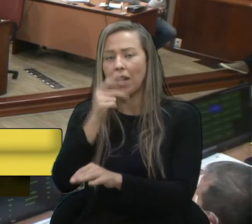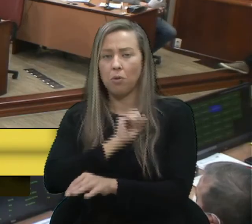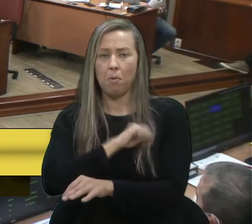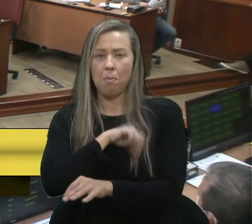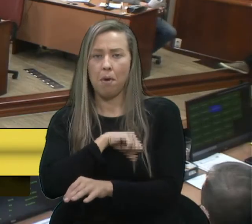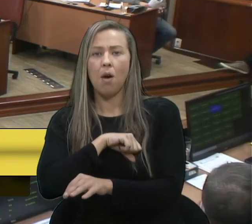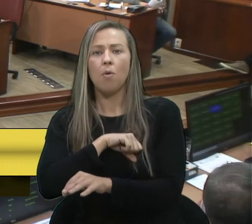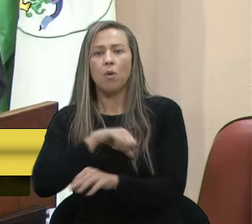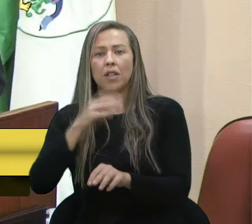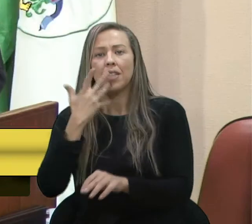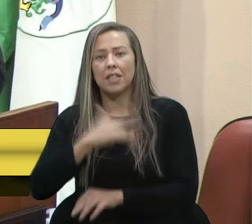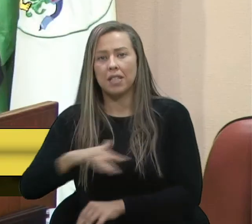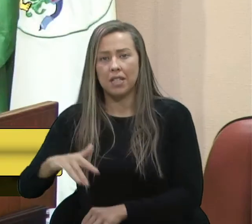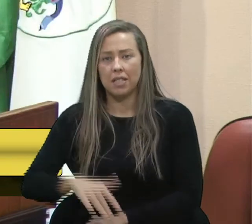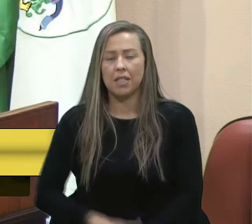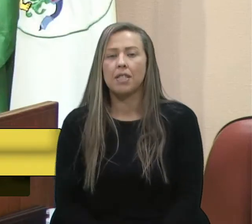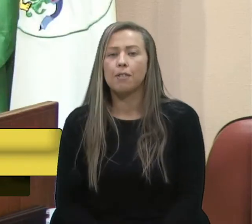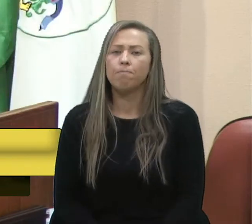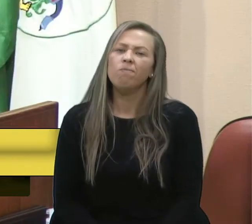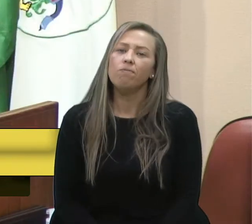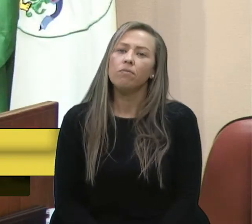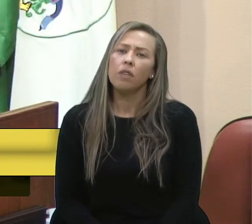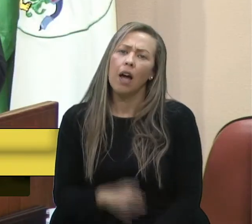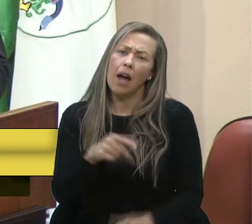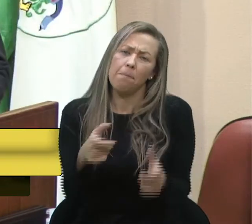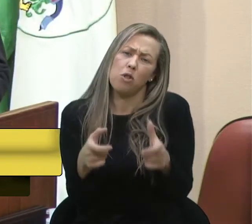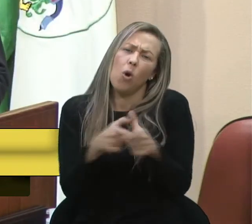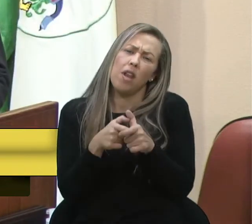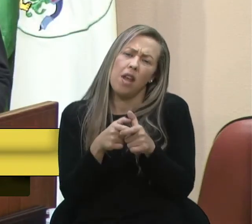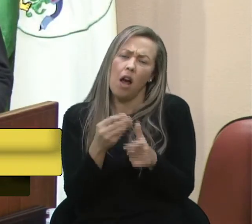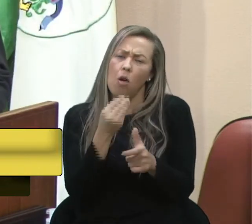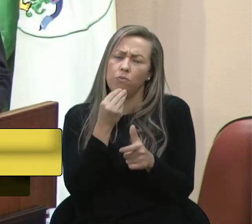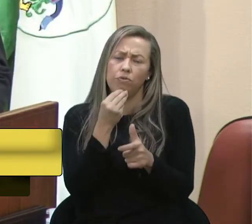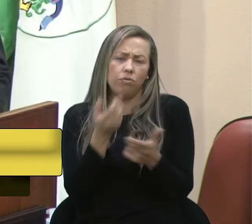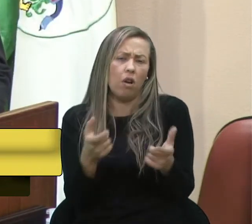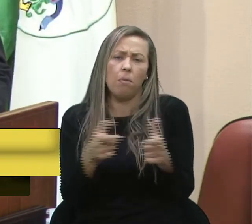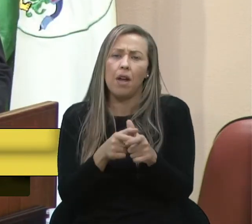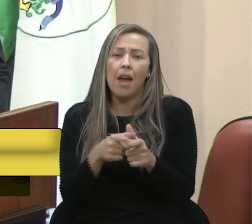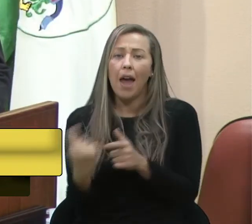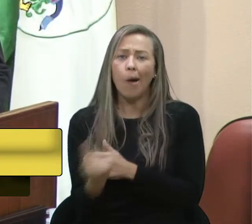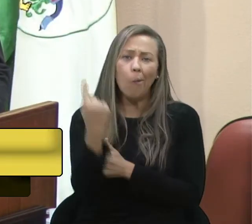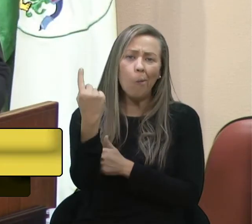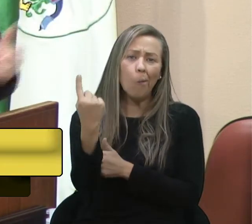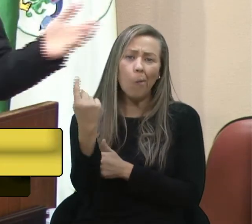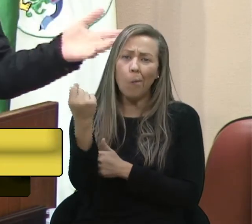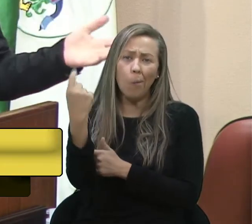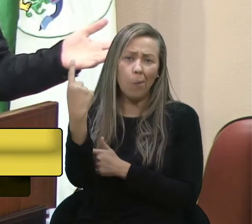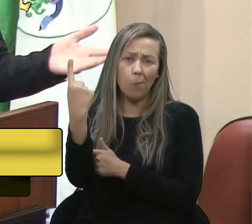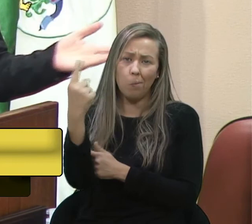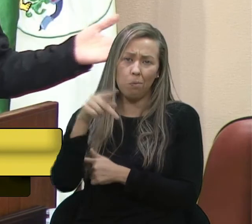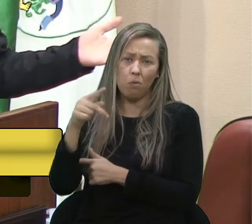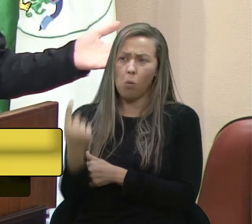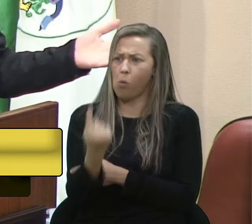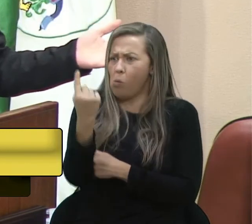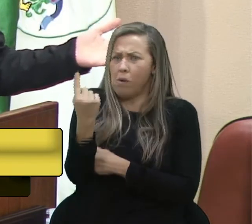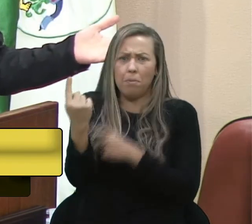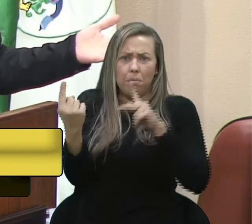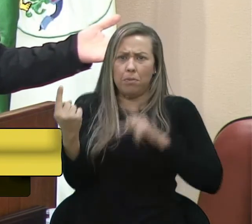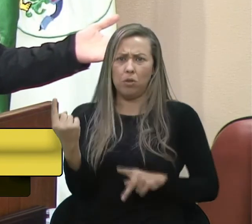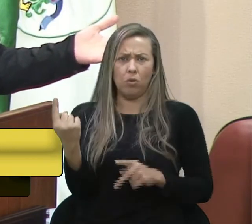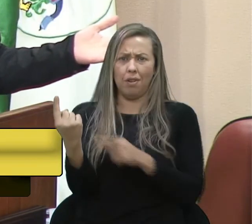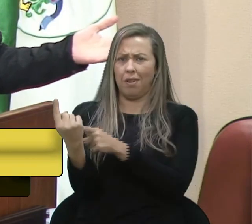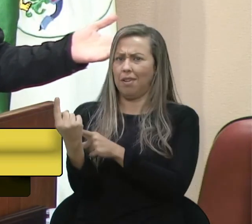Fiuza, até para concluir aqui, é a grande minoria, aliás, né? Aliás, eu acho que um caso extremo como esse deve ser um caso só, porque não é possível que